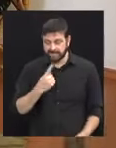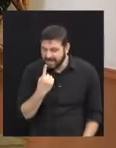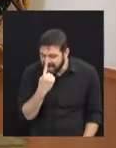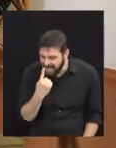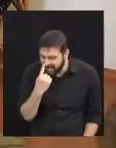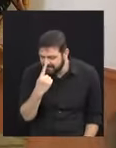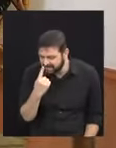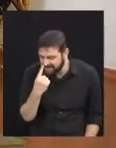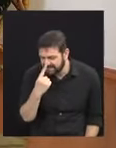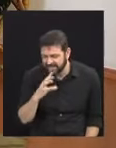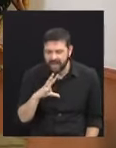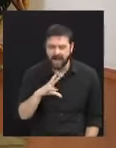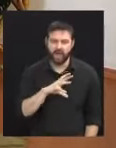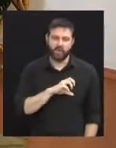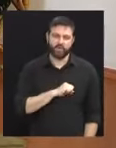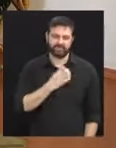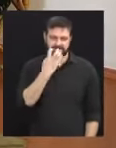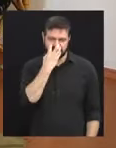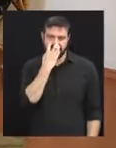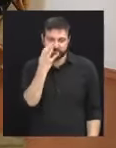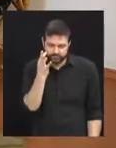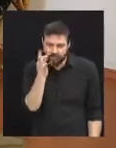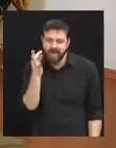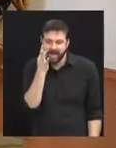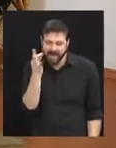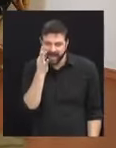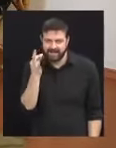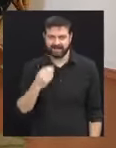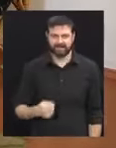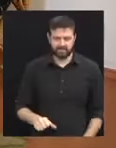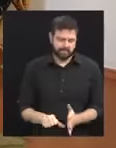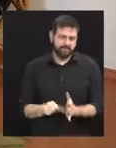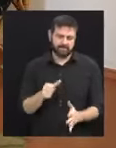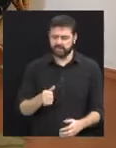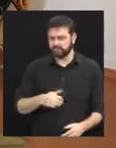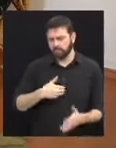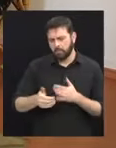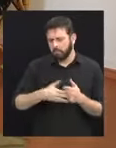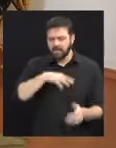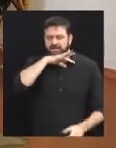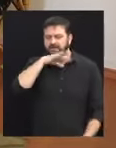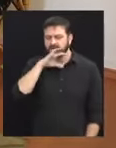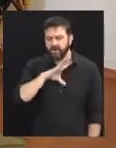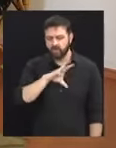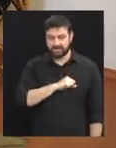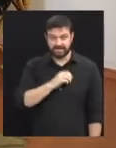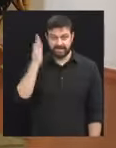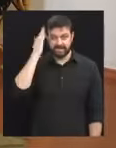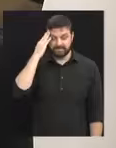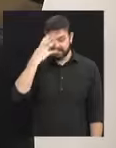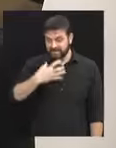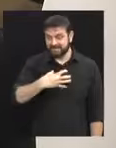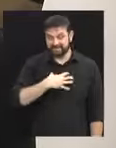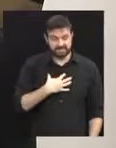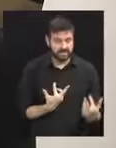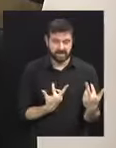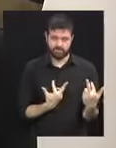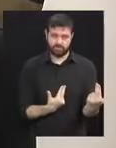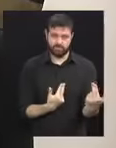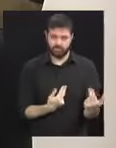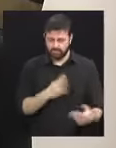afinidade, né? Saber Gostar de cachorro. E de gato também, né? Isso é. Qualquer animal, né? Saber que ele sente como você. Então,